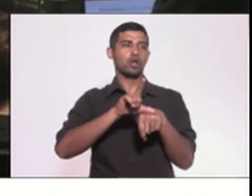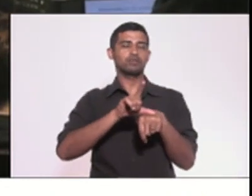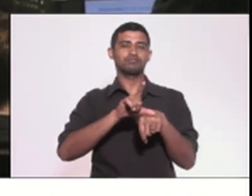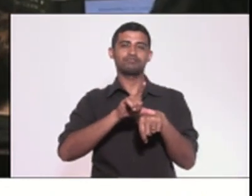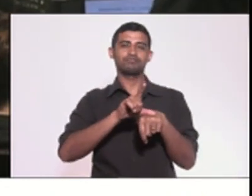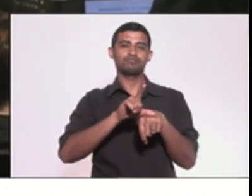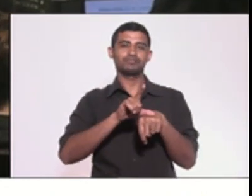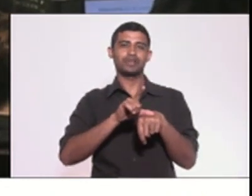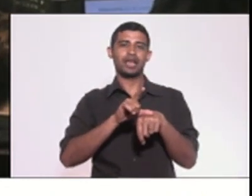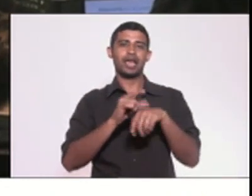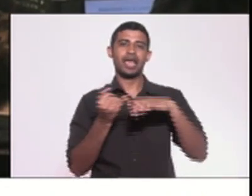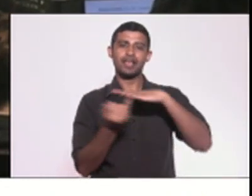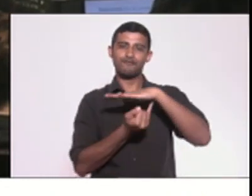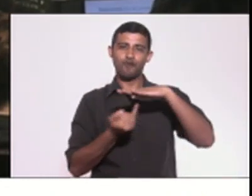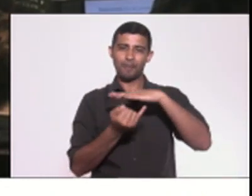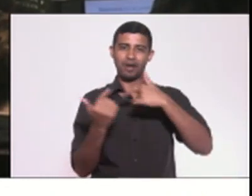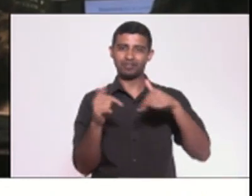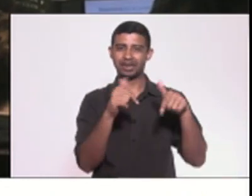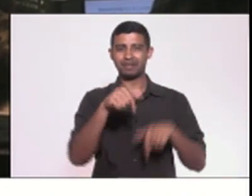Rio. Vamos passar.